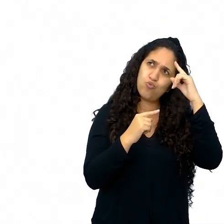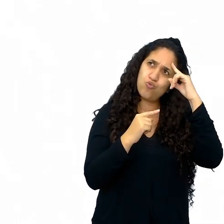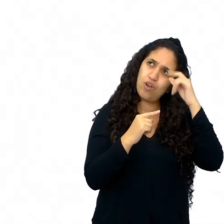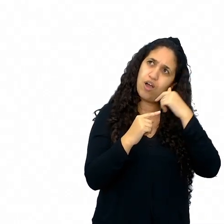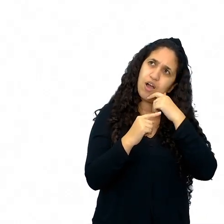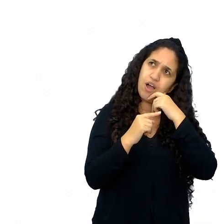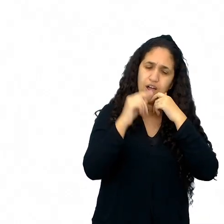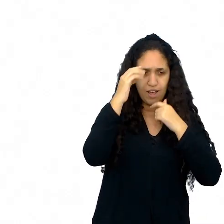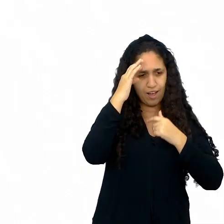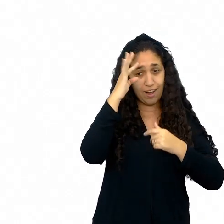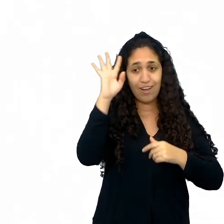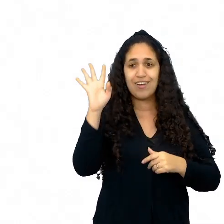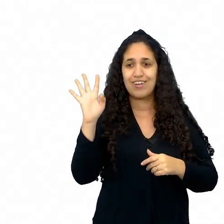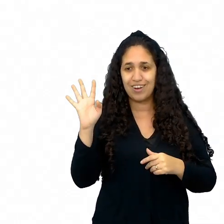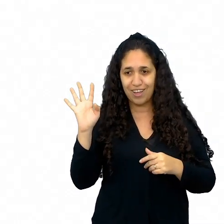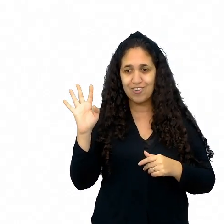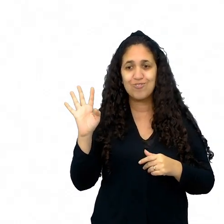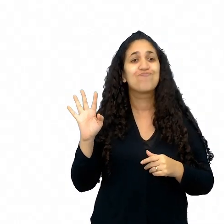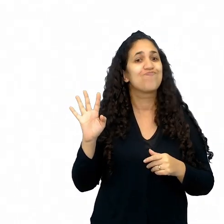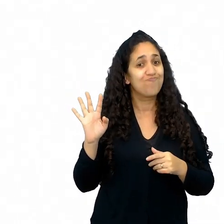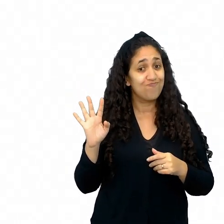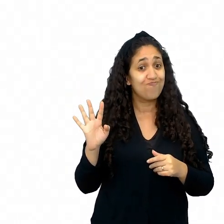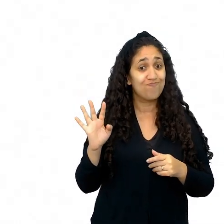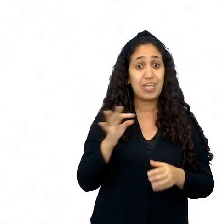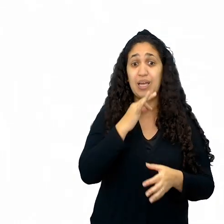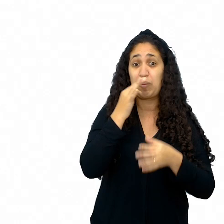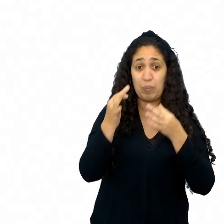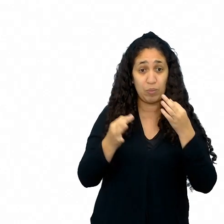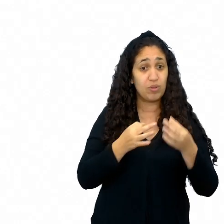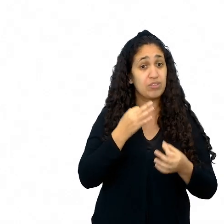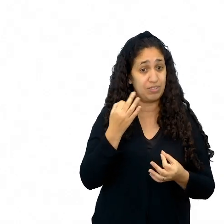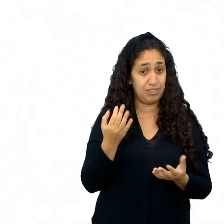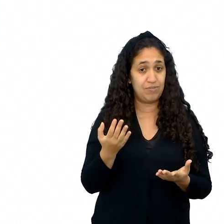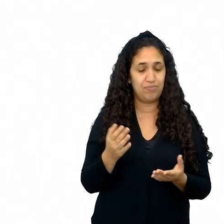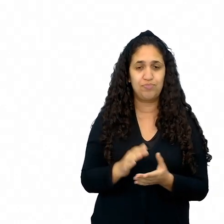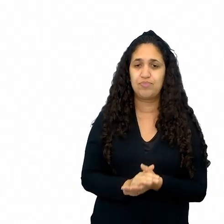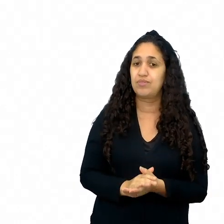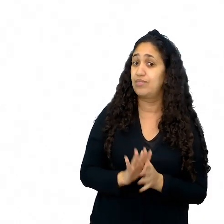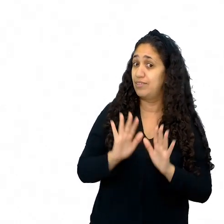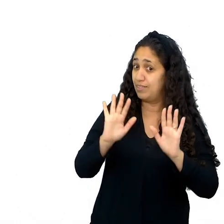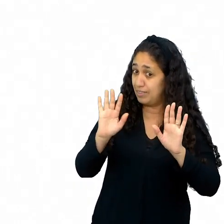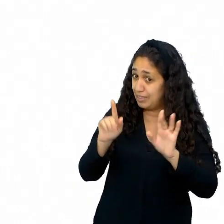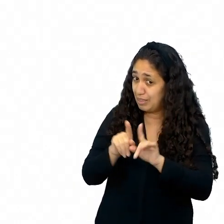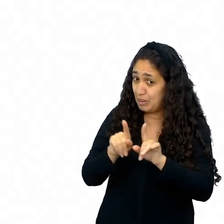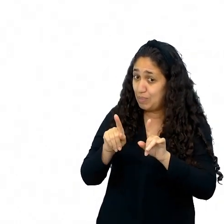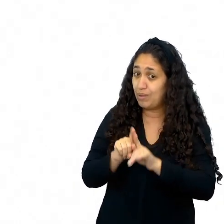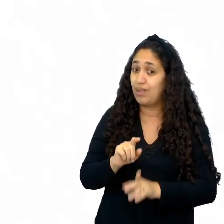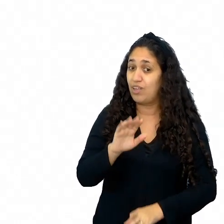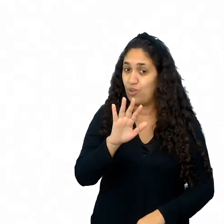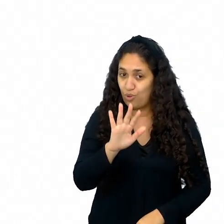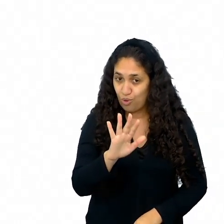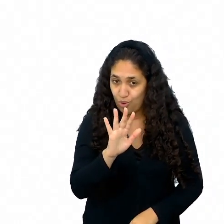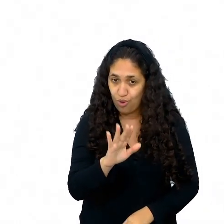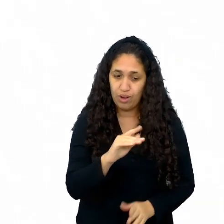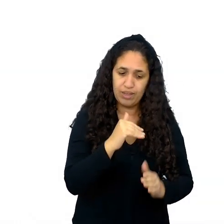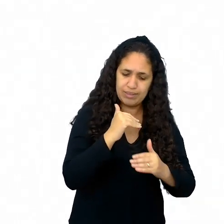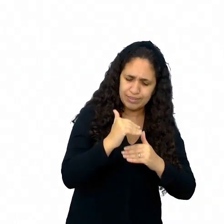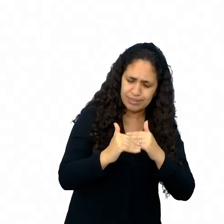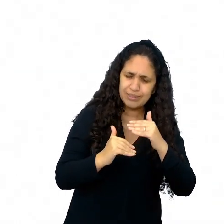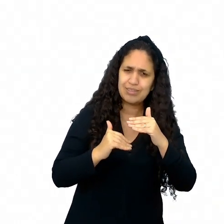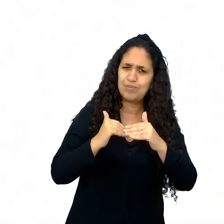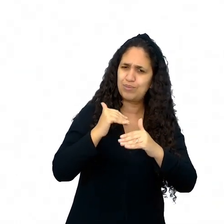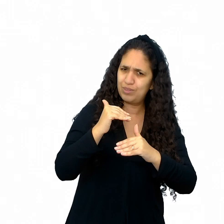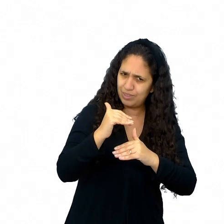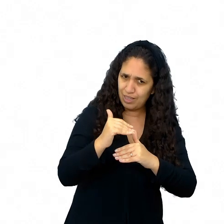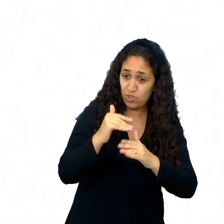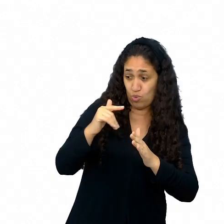que ele faça a checagem das hipóteses levantadas anteriormente. E, não é, considerando esse processo de